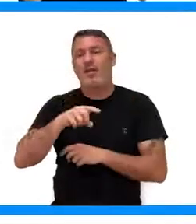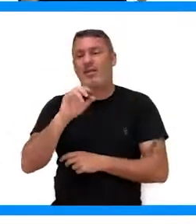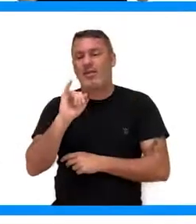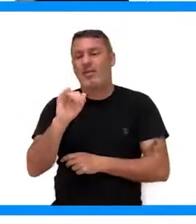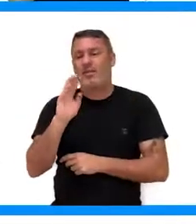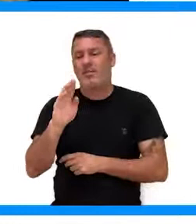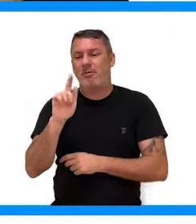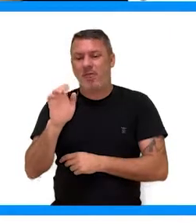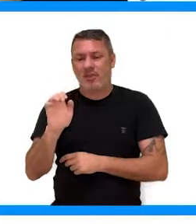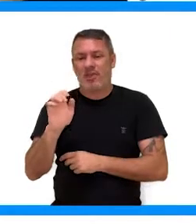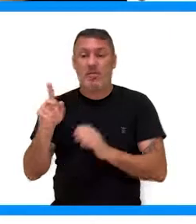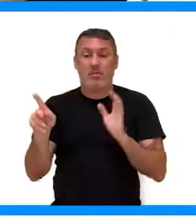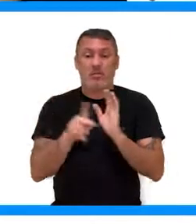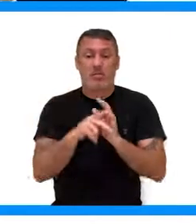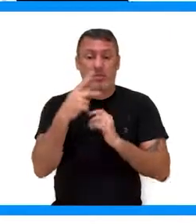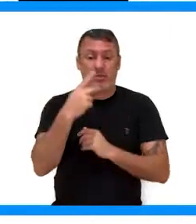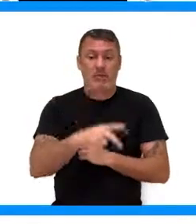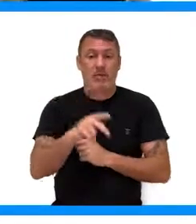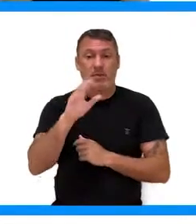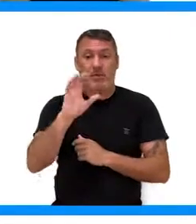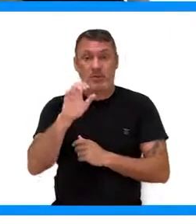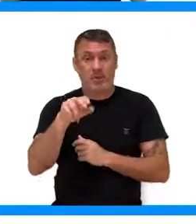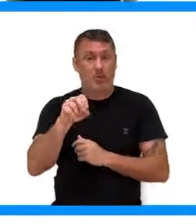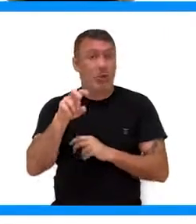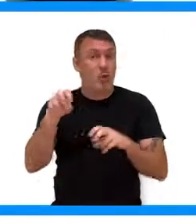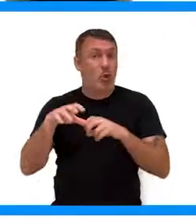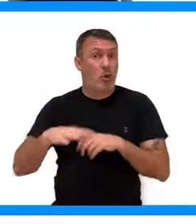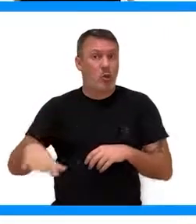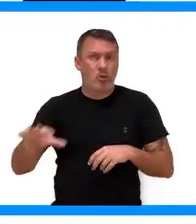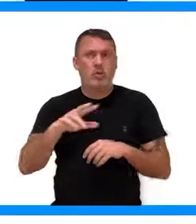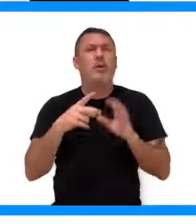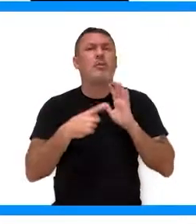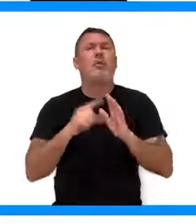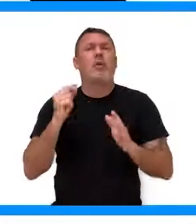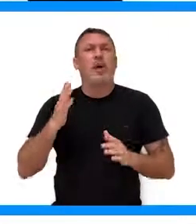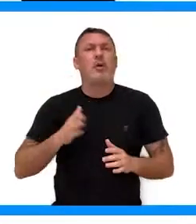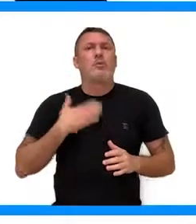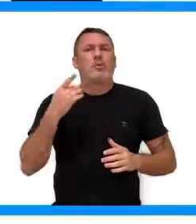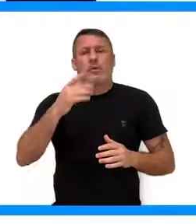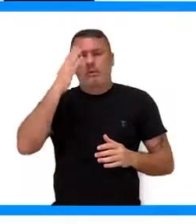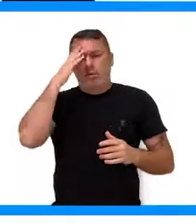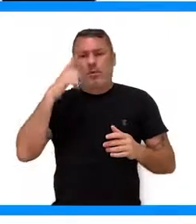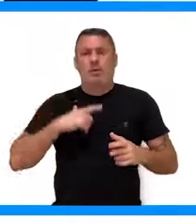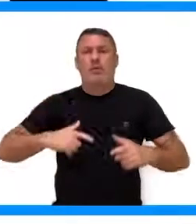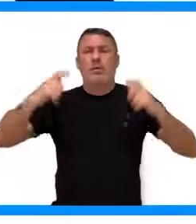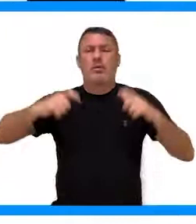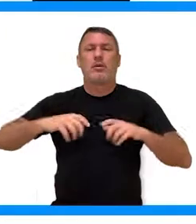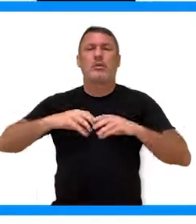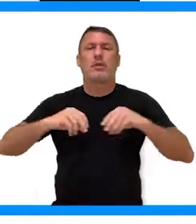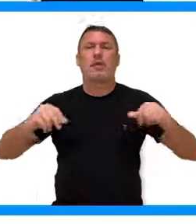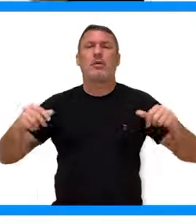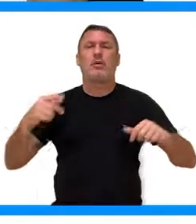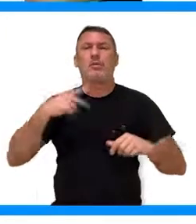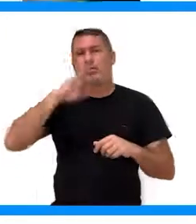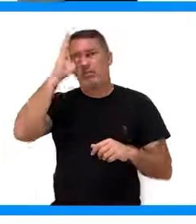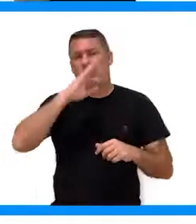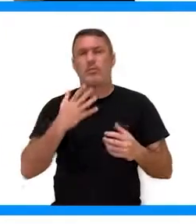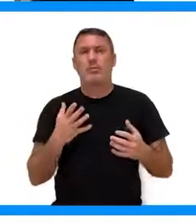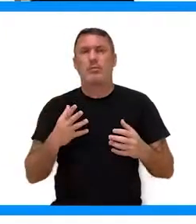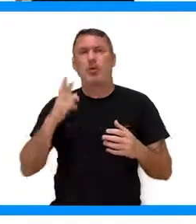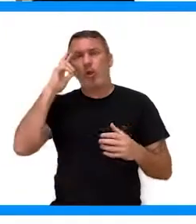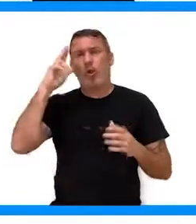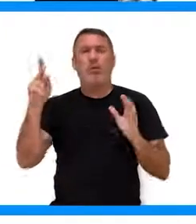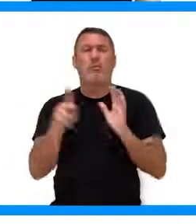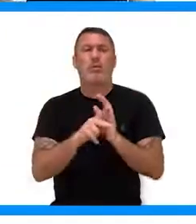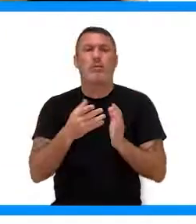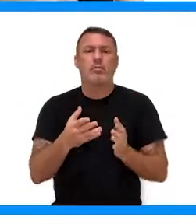pelo Instituto Brasileiro de Geografia e Estatística. É mais uma comprovação do assustador nível de concentração de terras que nós temos